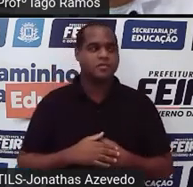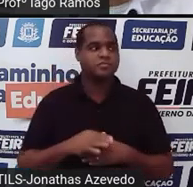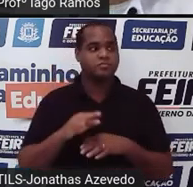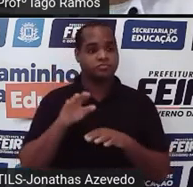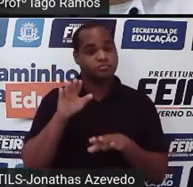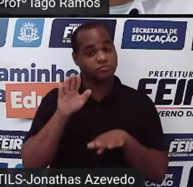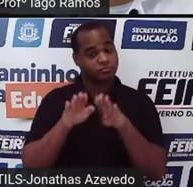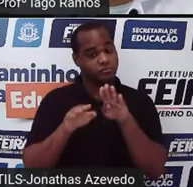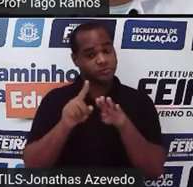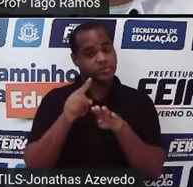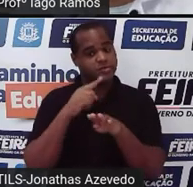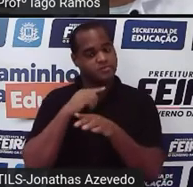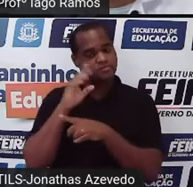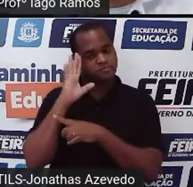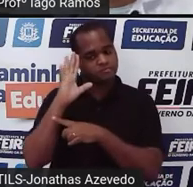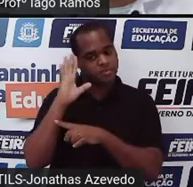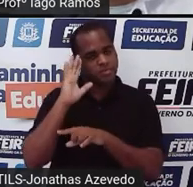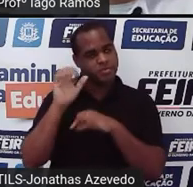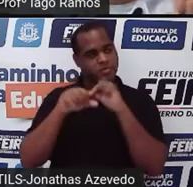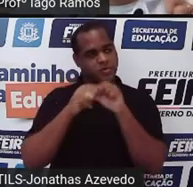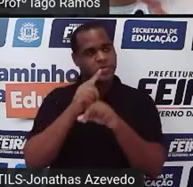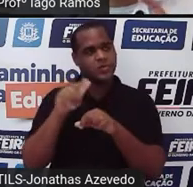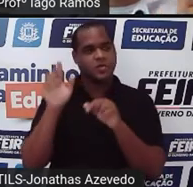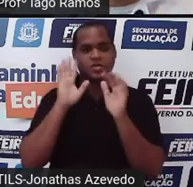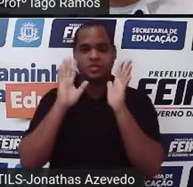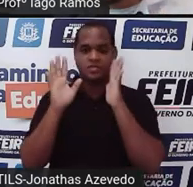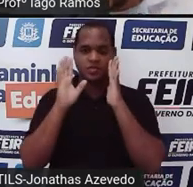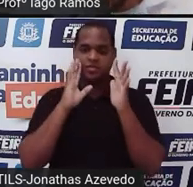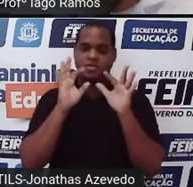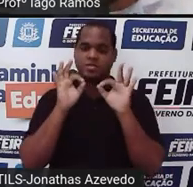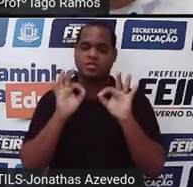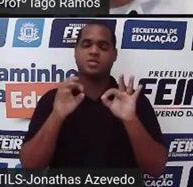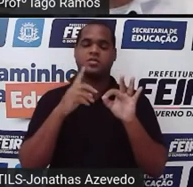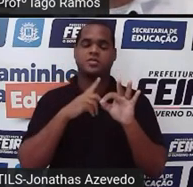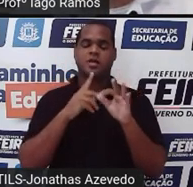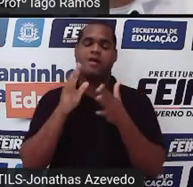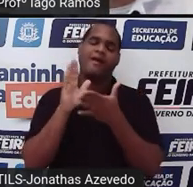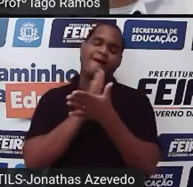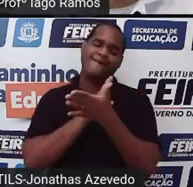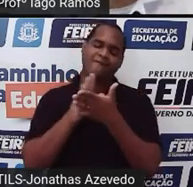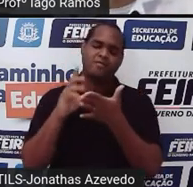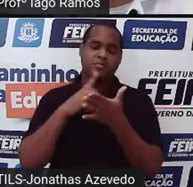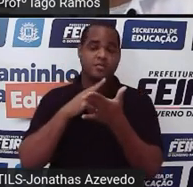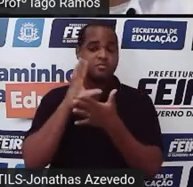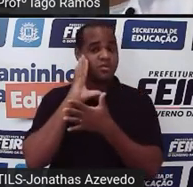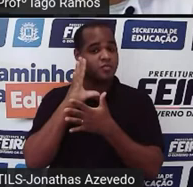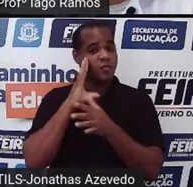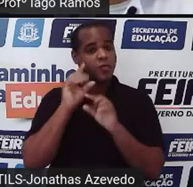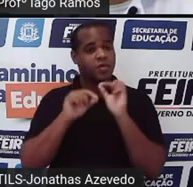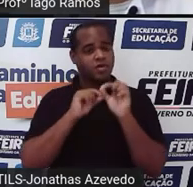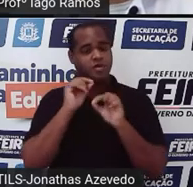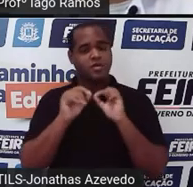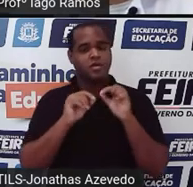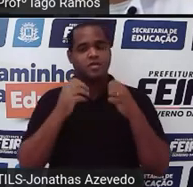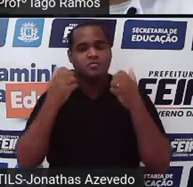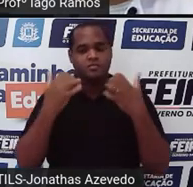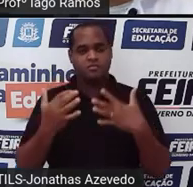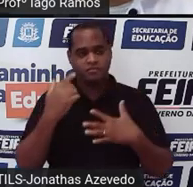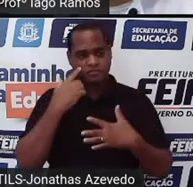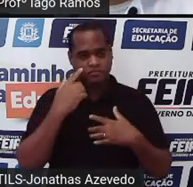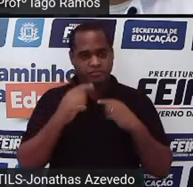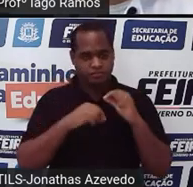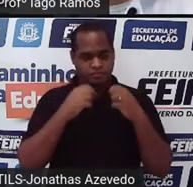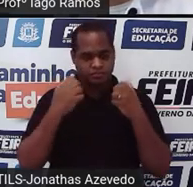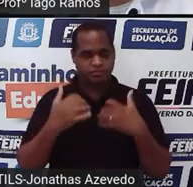né você já tenha pensado em outras maneiras e talvez as maneiras que você pensou foi essas aqui ó são outros